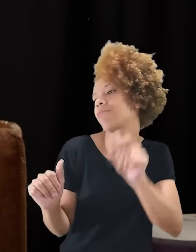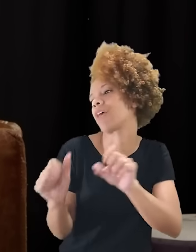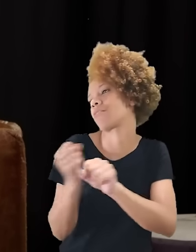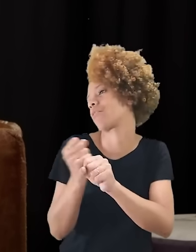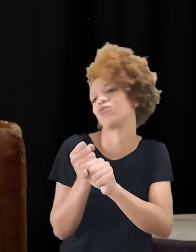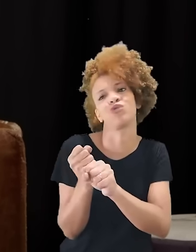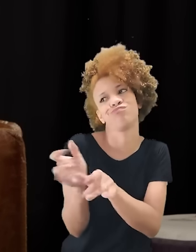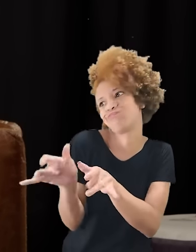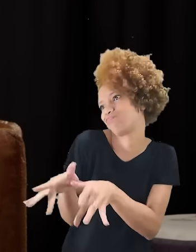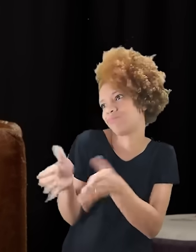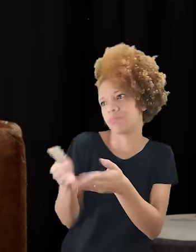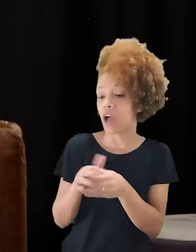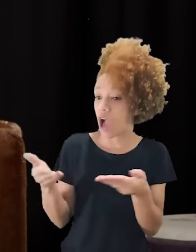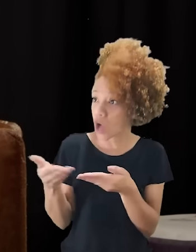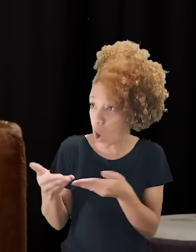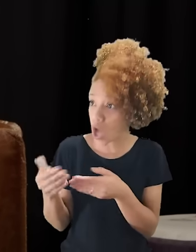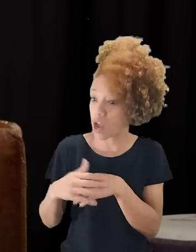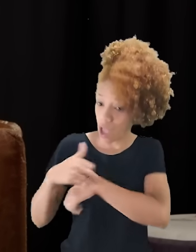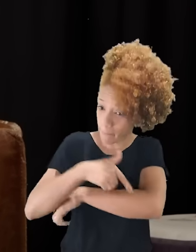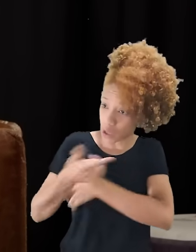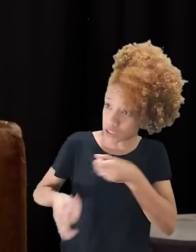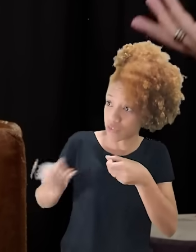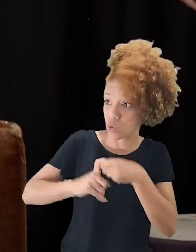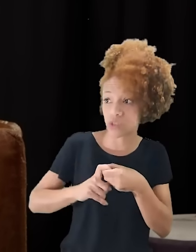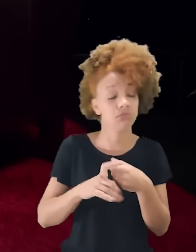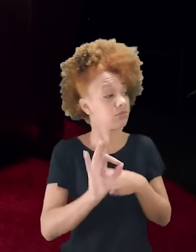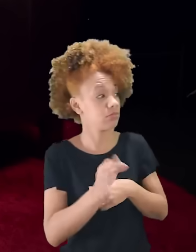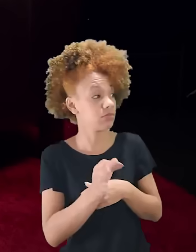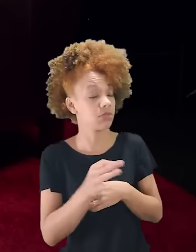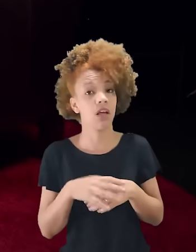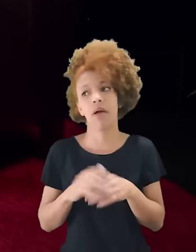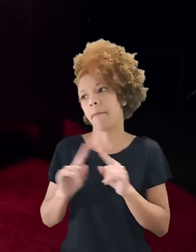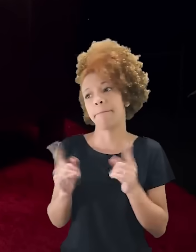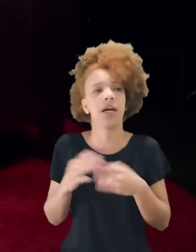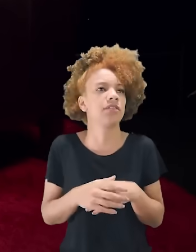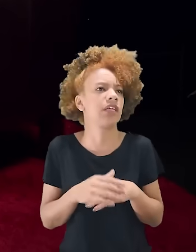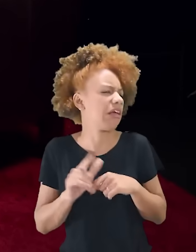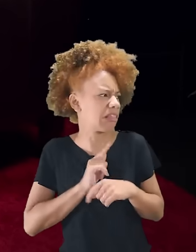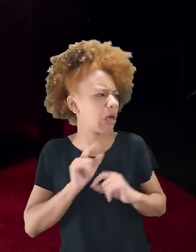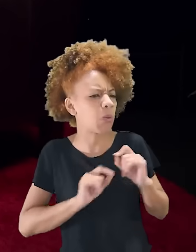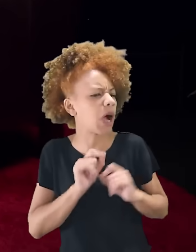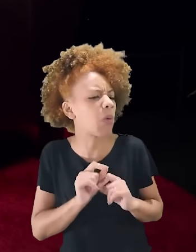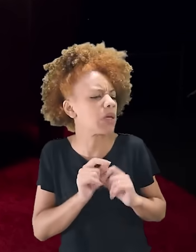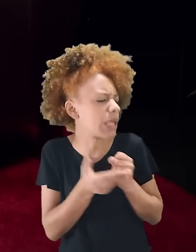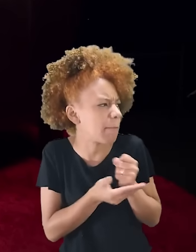daqui entendeu tanto que a moda agora tá voltando para ela ser circular então Exatamente é mas aí você vai ter que guardar suas coisas né Gené mas não tem